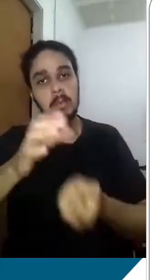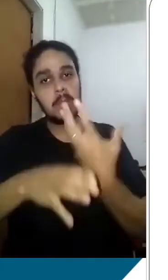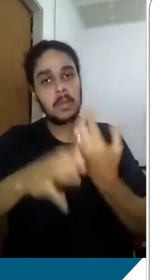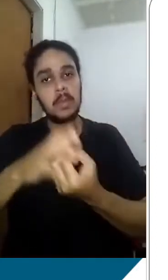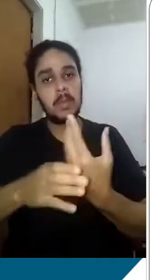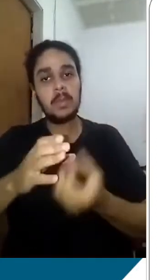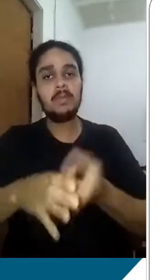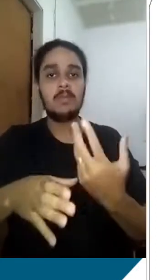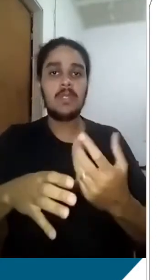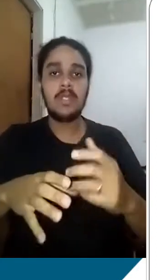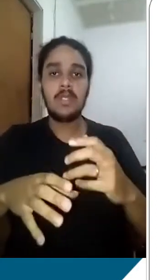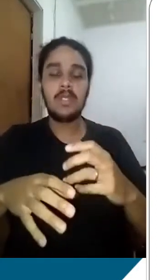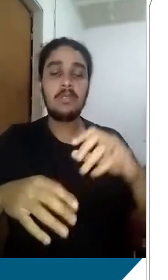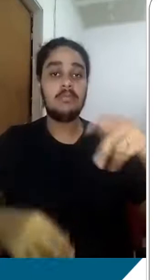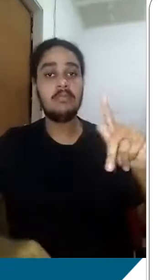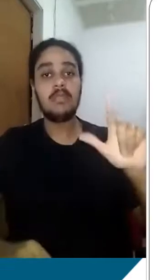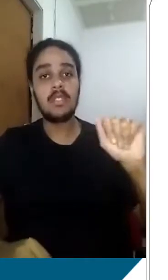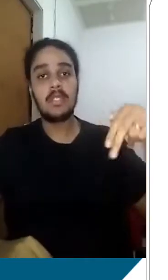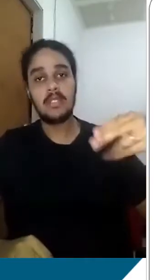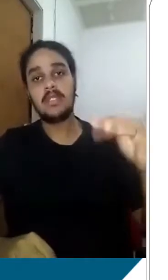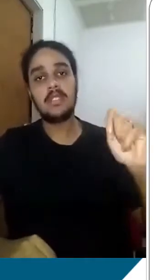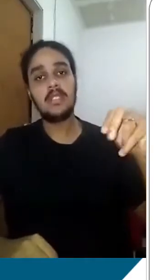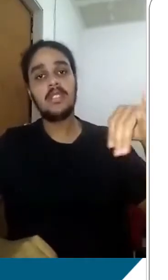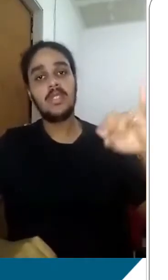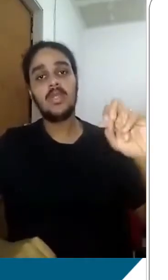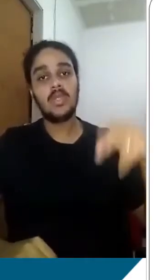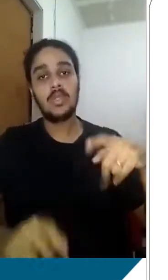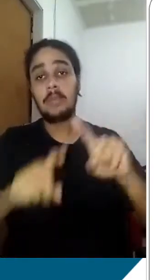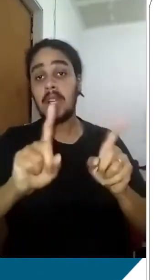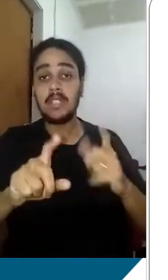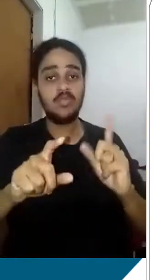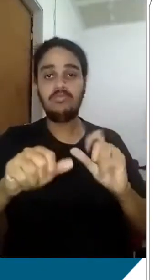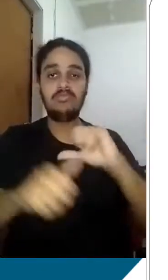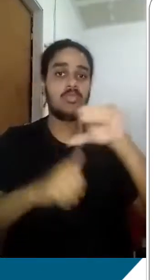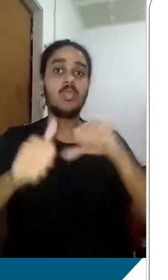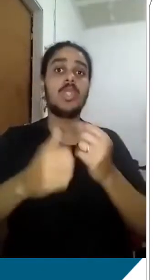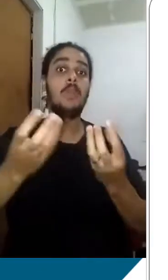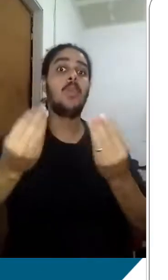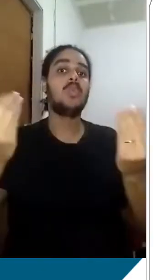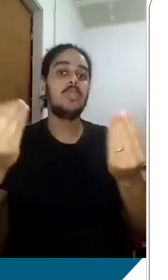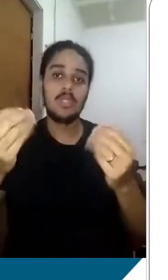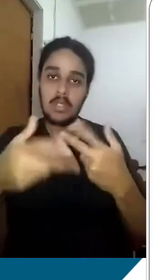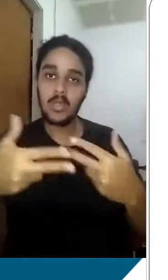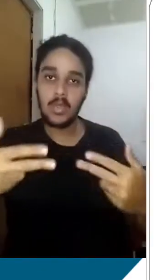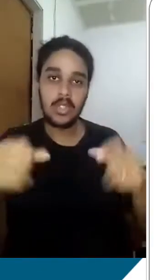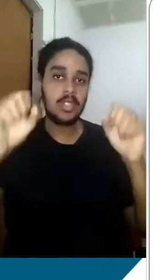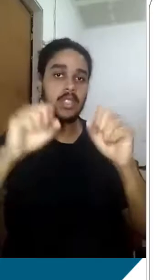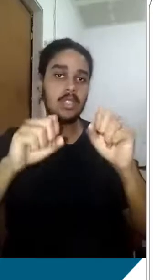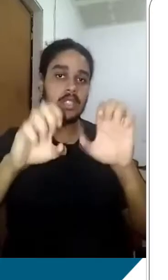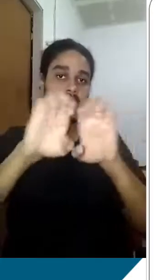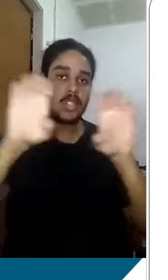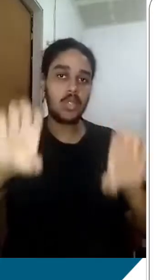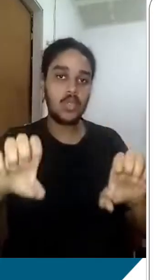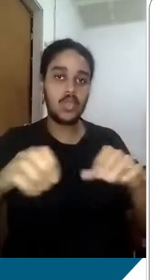produtividade das plantations, mas sem mudar tanta coisa, sobretudo, né, na estrutura